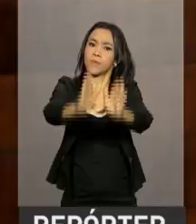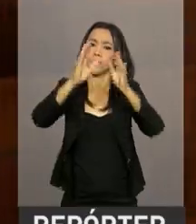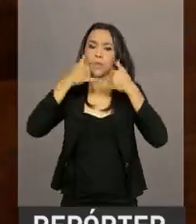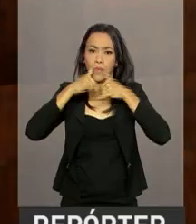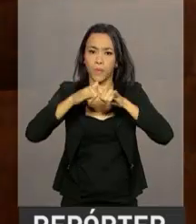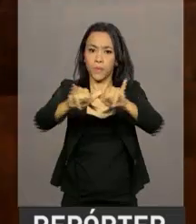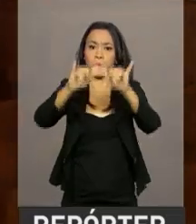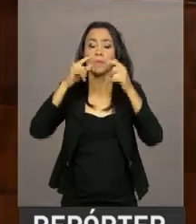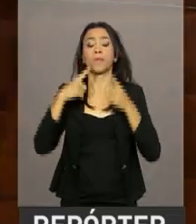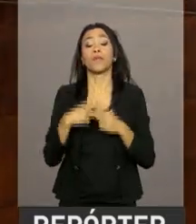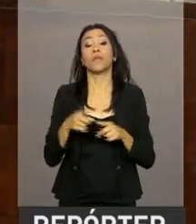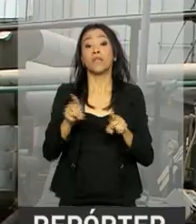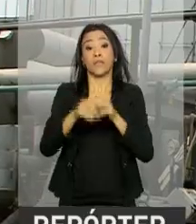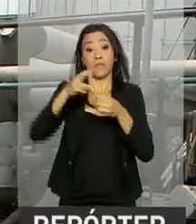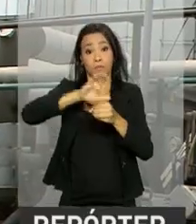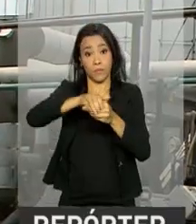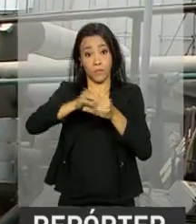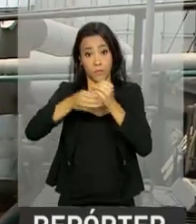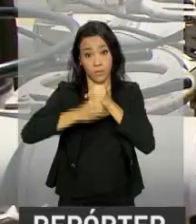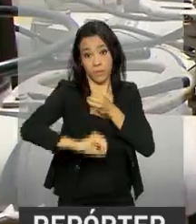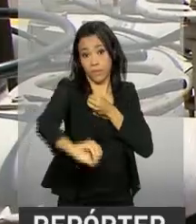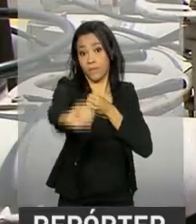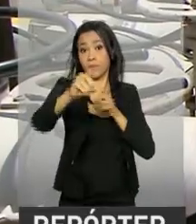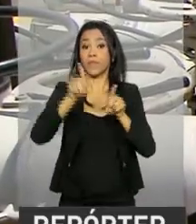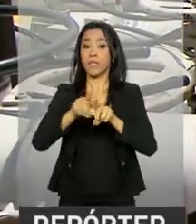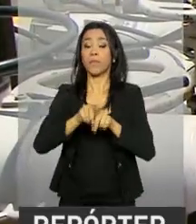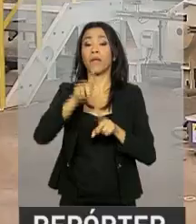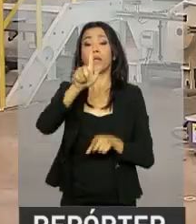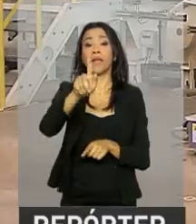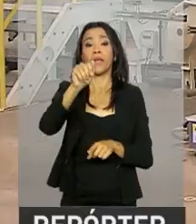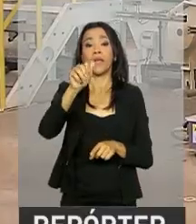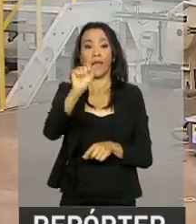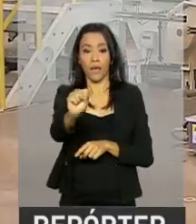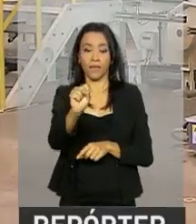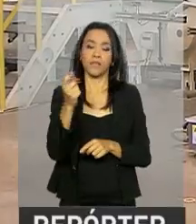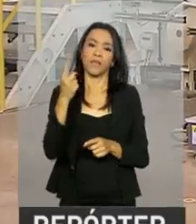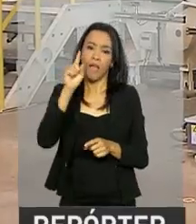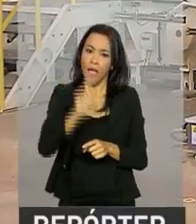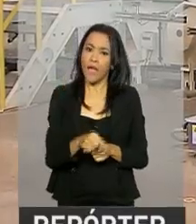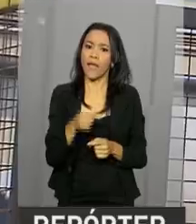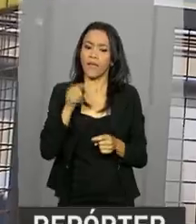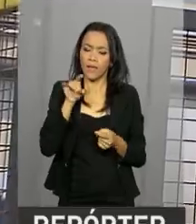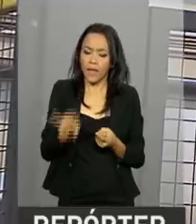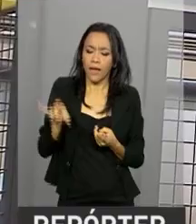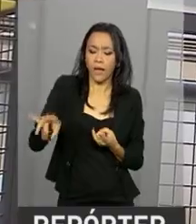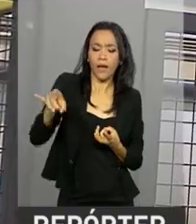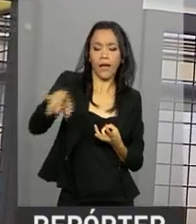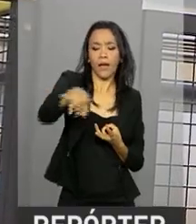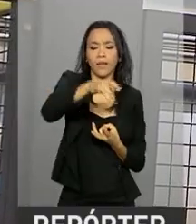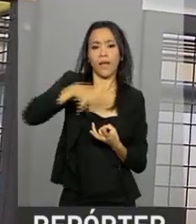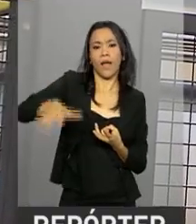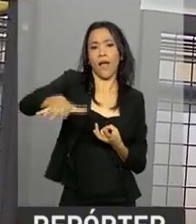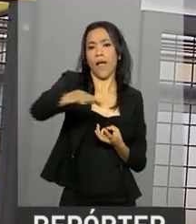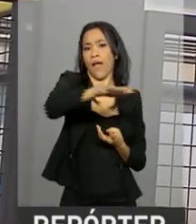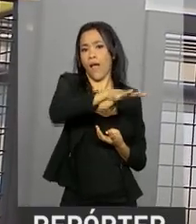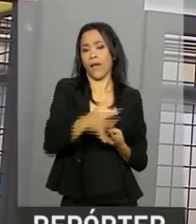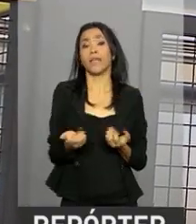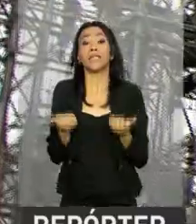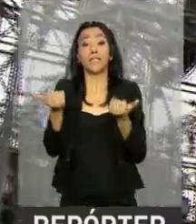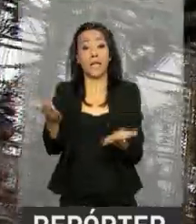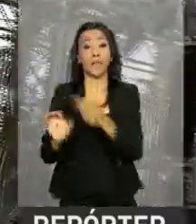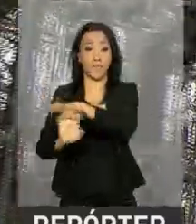energia petróleo e gás natural a meta é vender ou conceder esses setores para empresas do Brasil e do